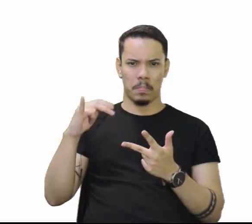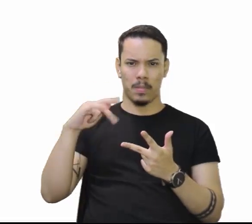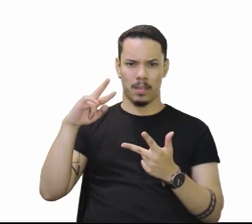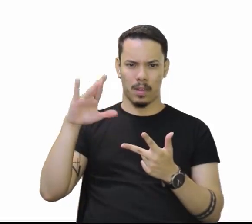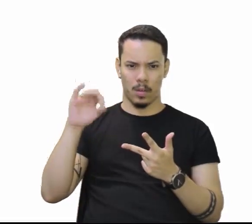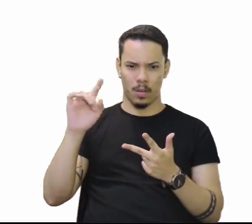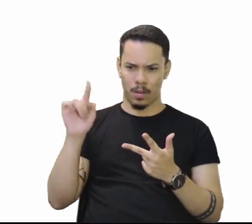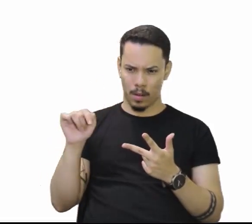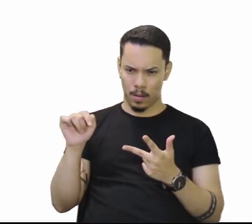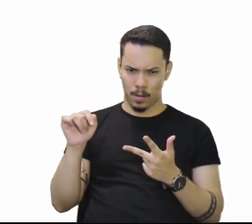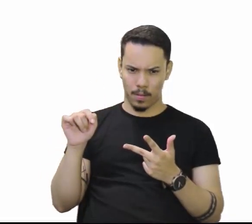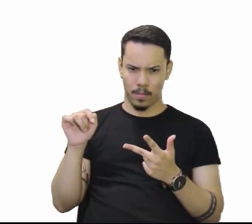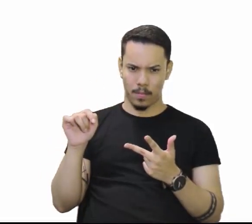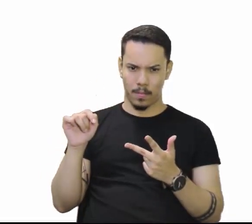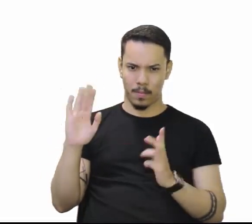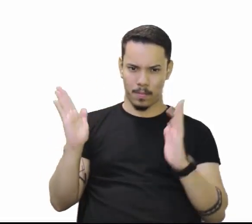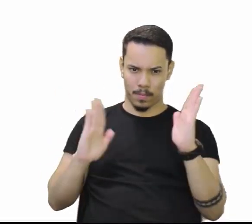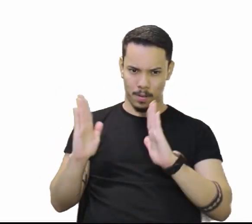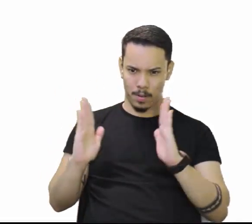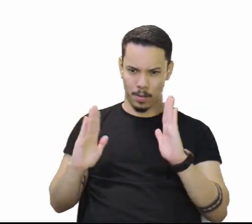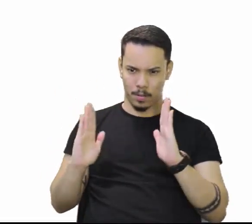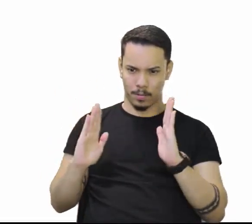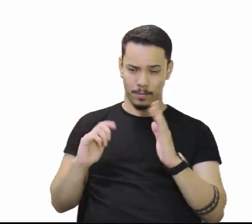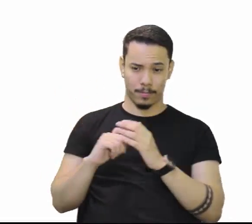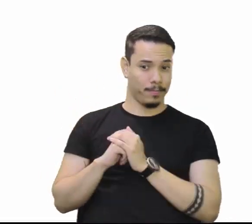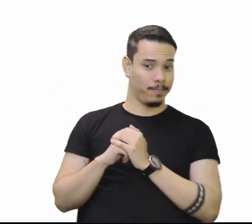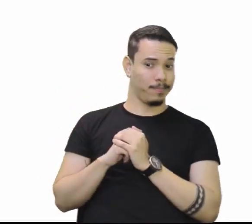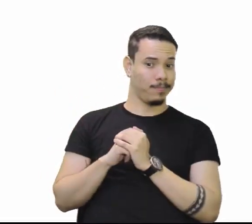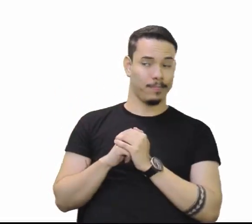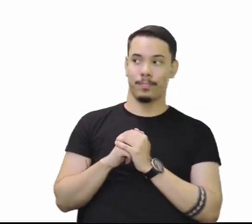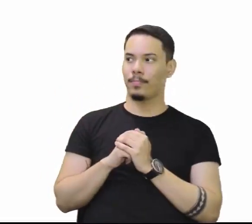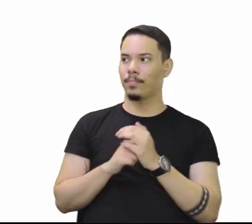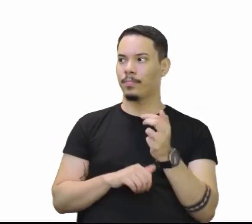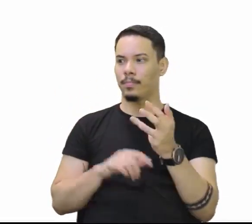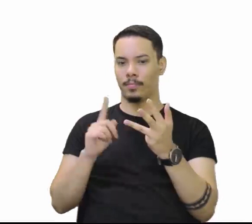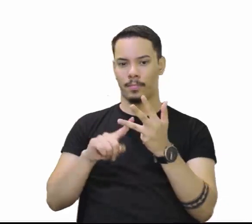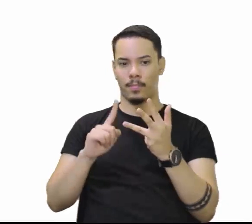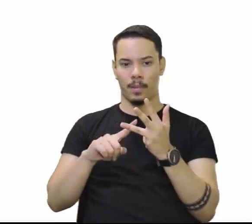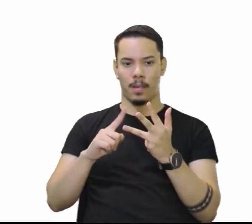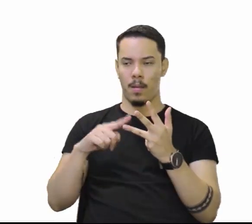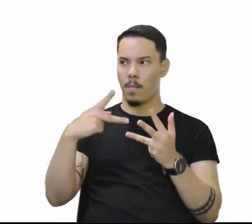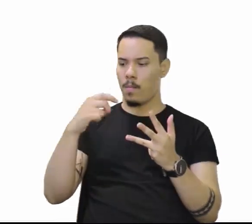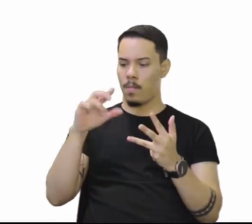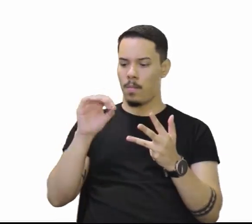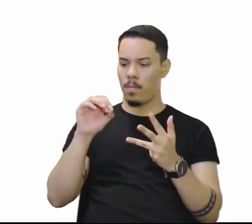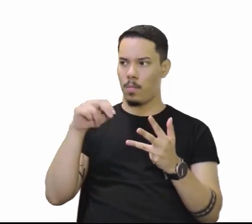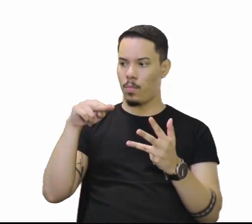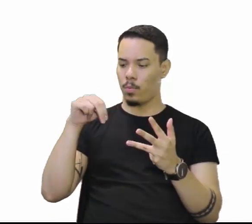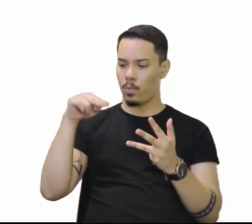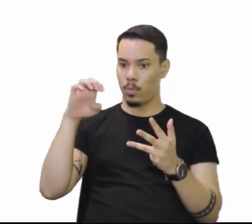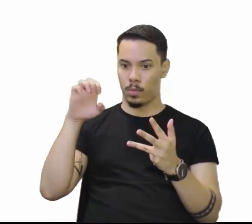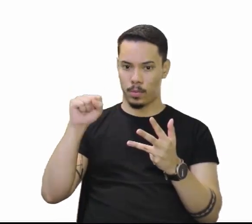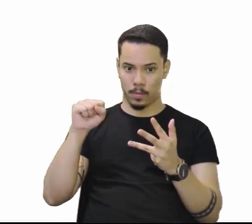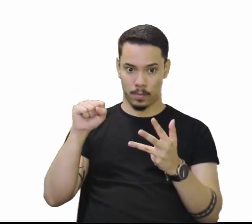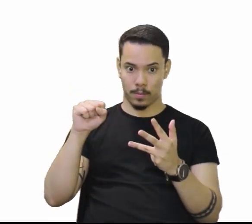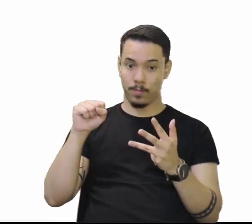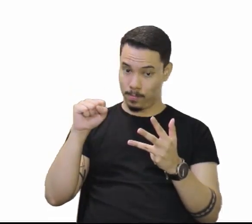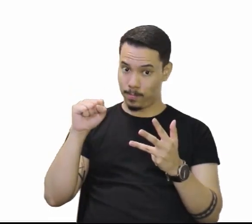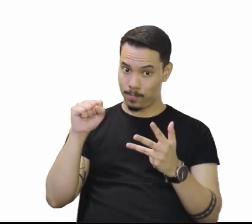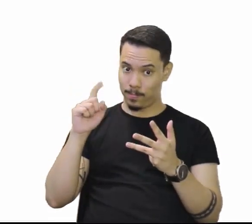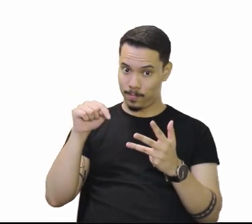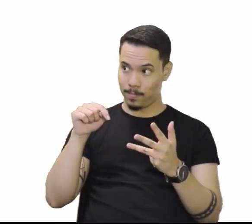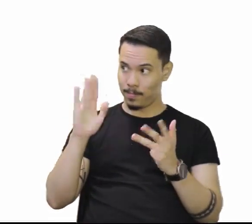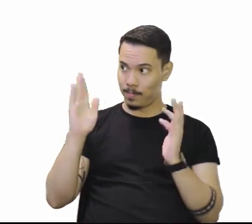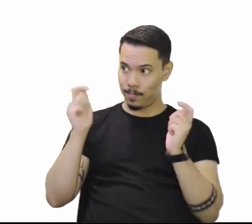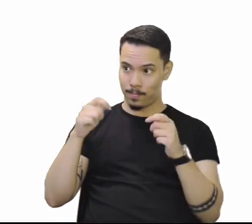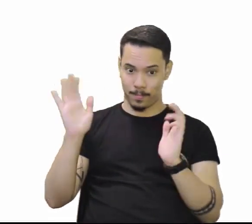Pinheiro é desse período. Paulo Nunes Leal é do